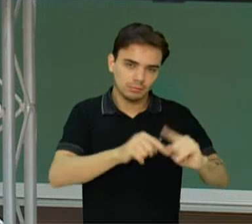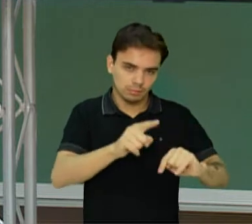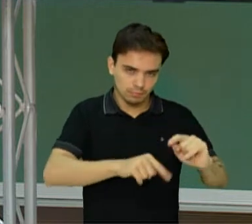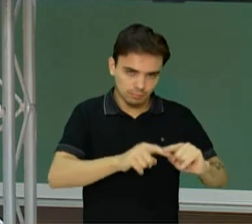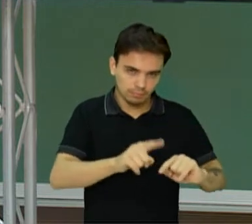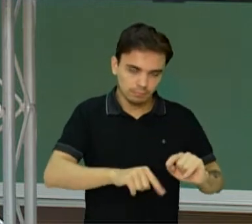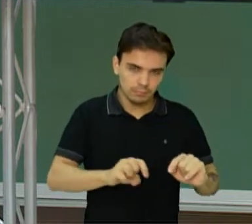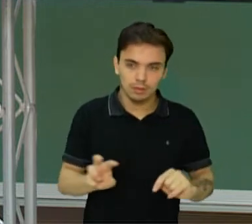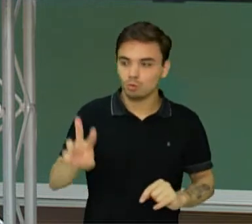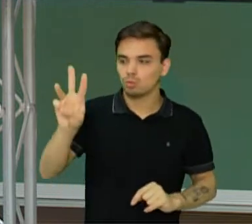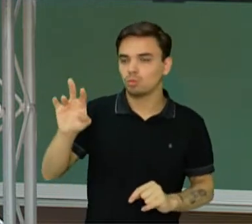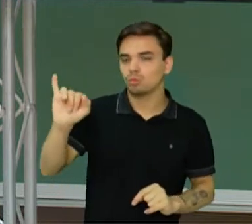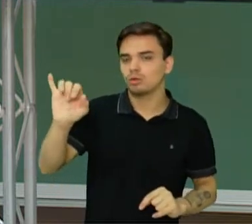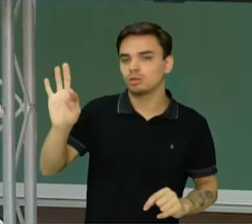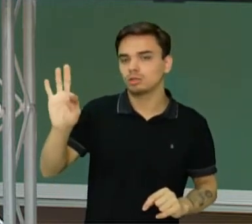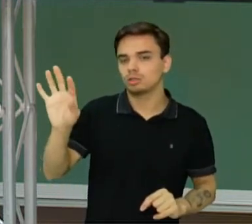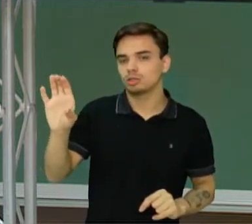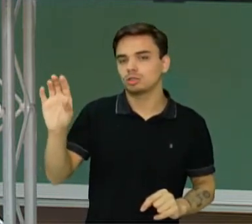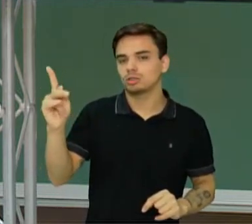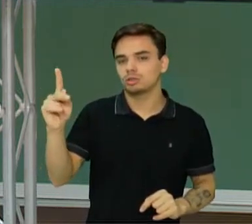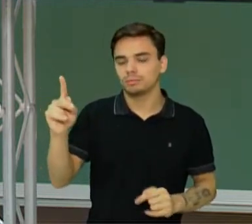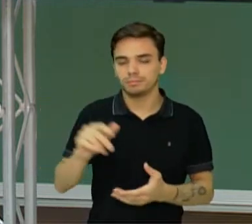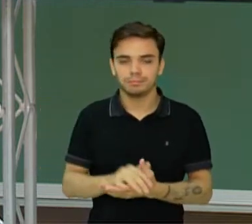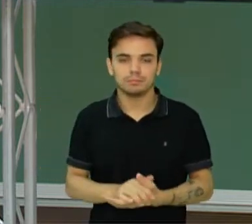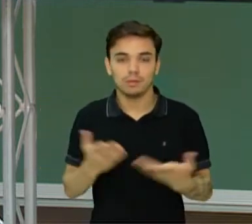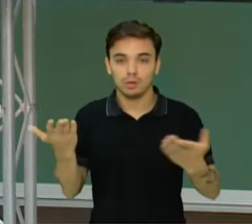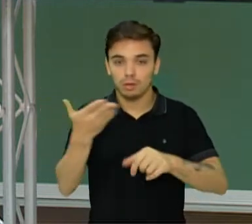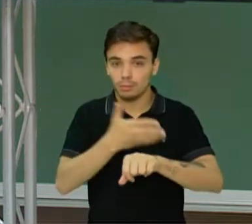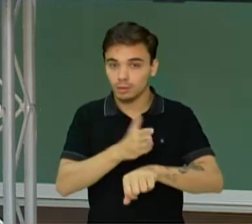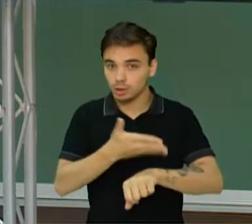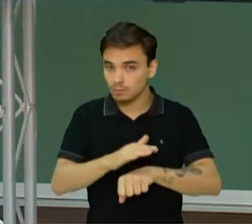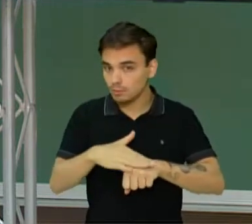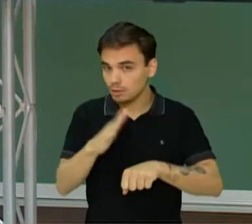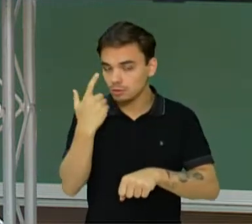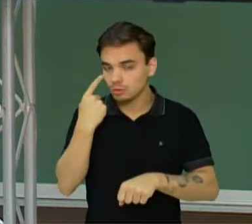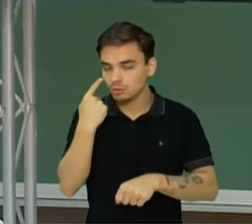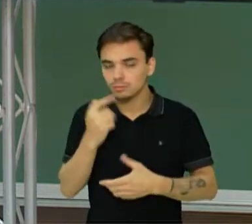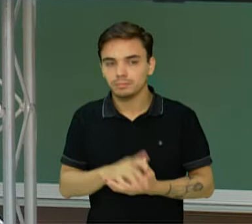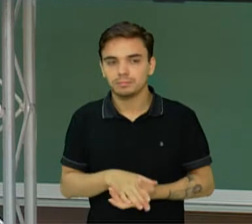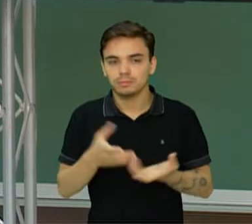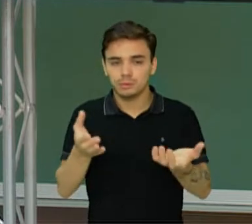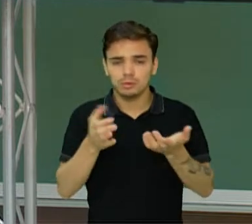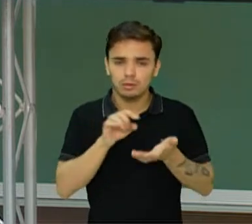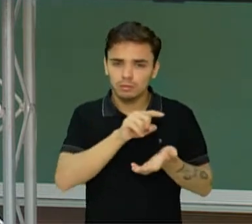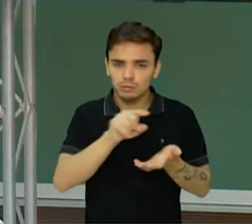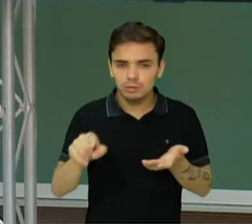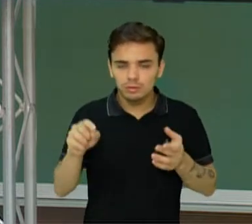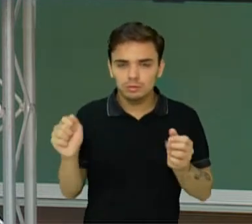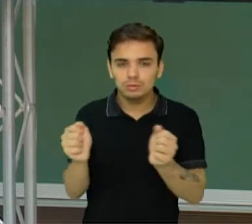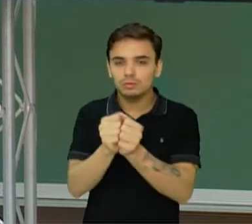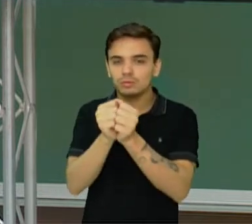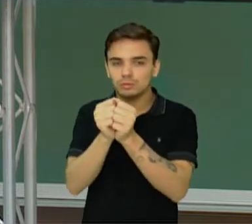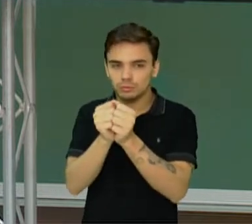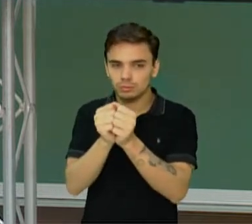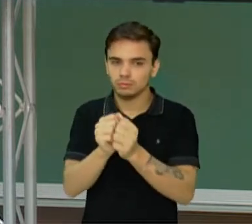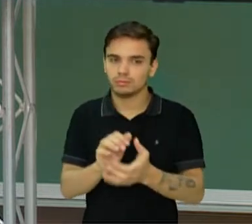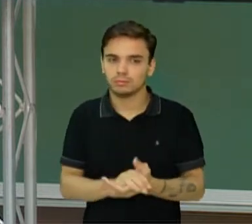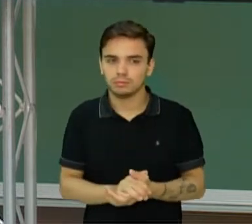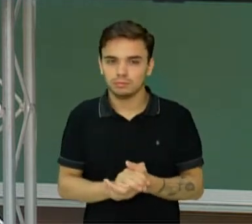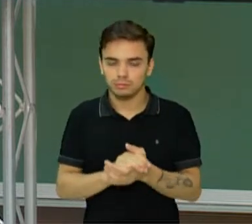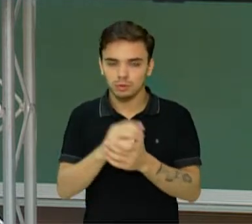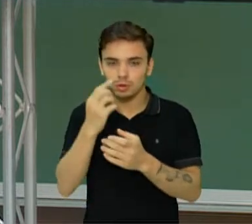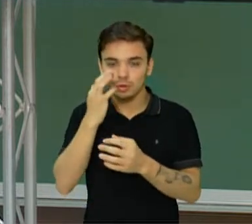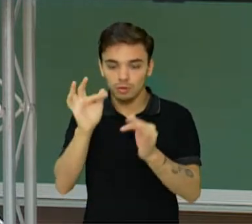pronome which. Ok? Vamos praticar mais. Agora eu quero que vocês juntem, né? Eu quero que vocês unam